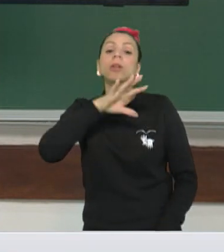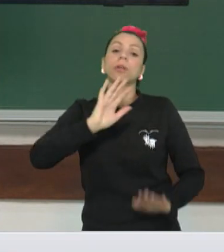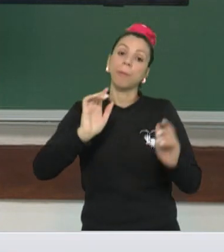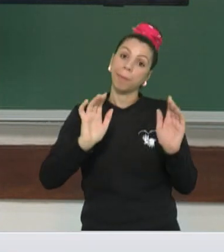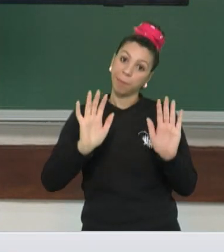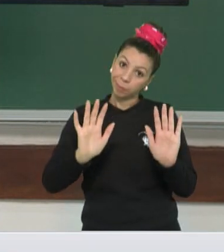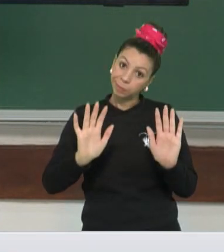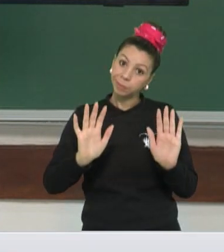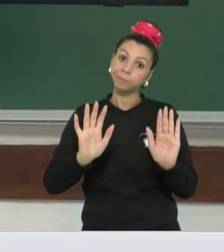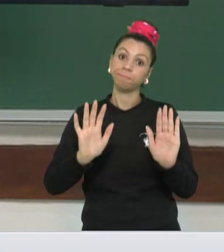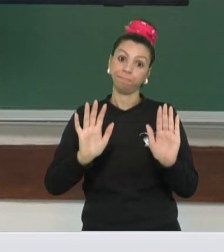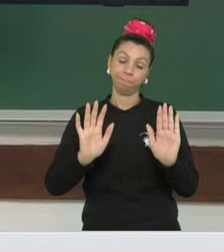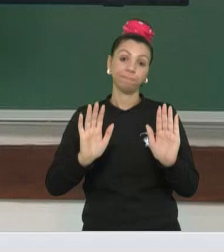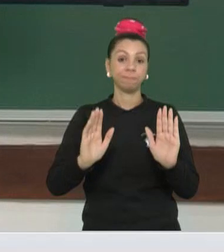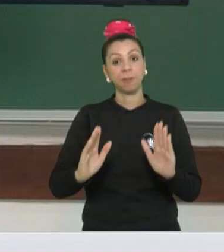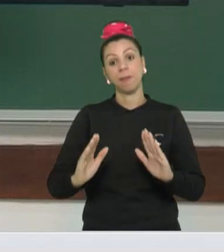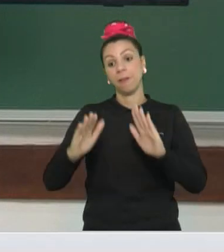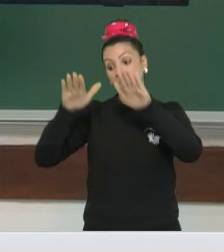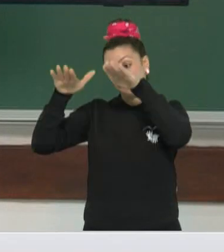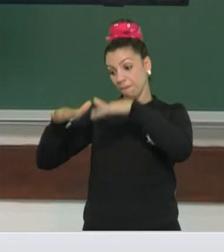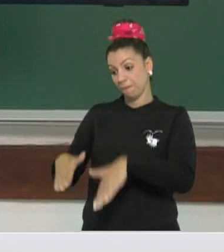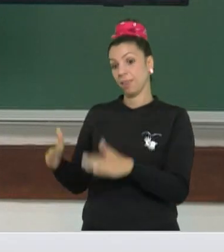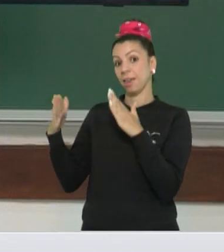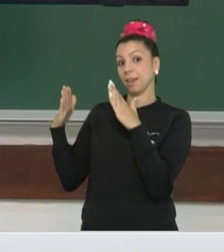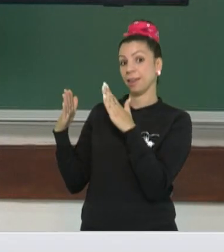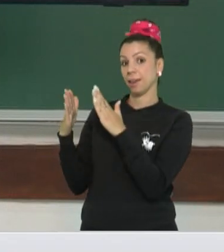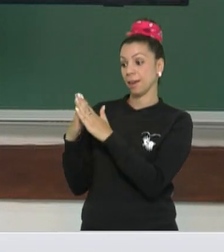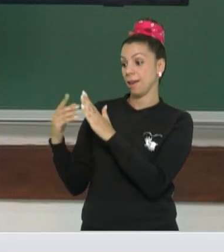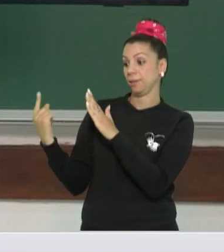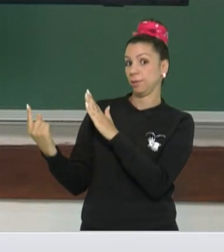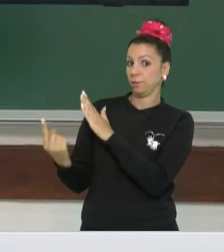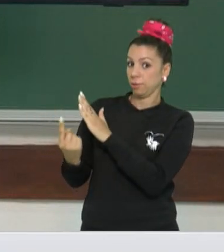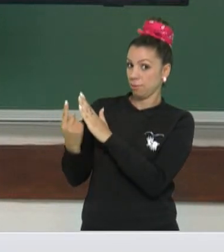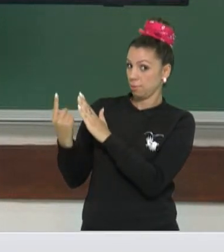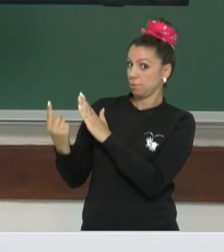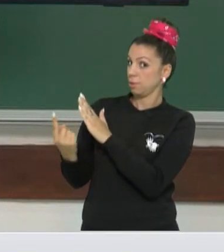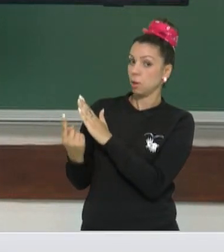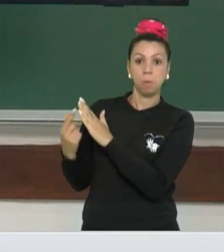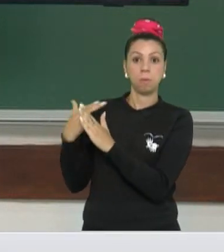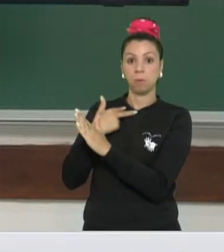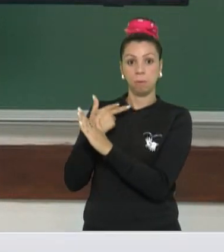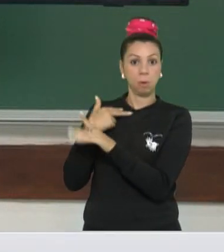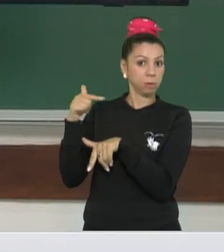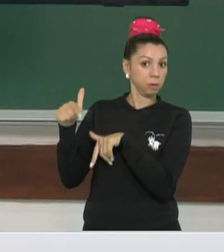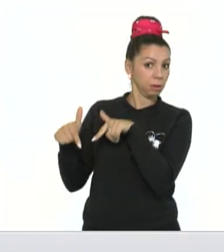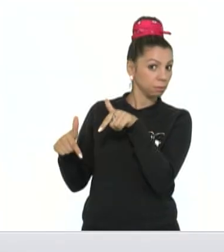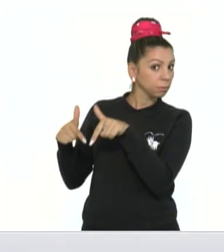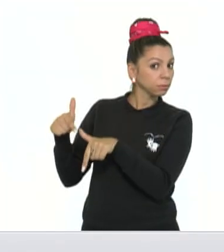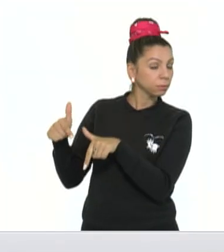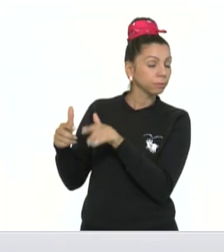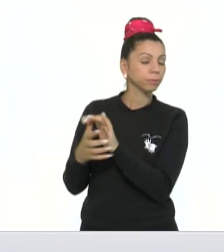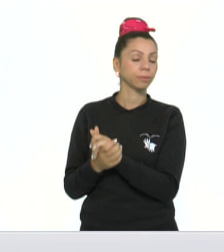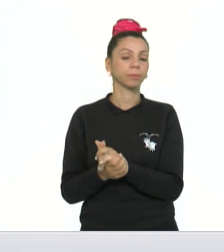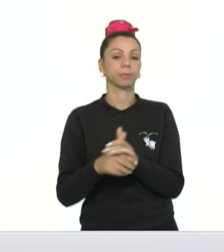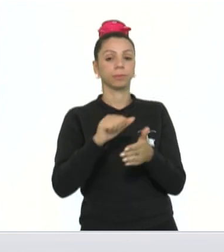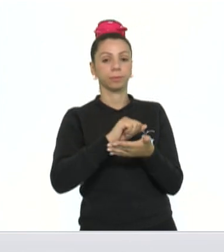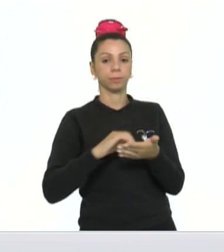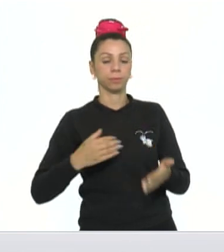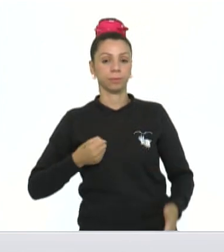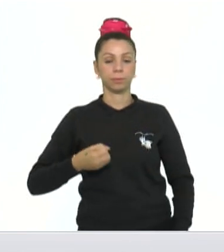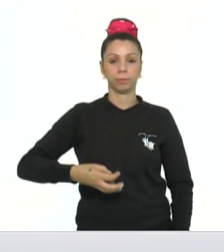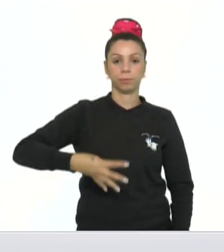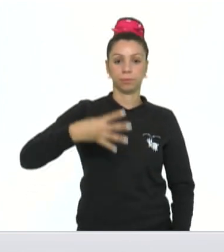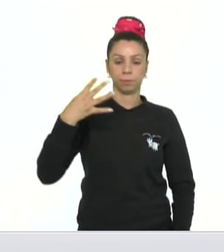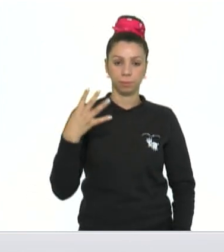Então, deixa ele em isolamento domiciliar. Atividade 4. Intensifique a